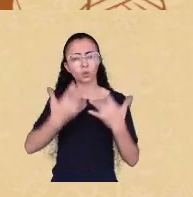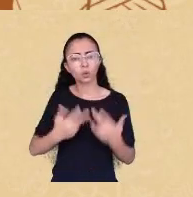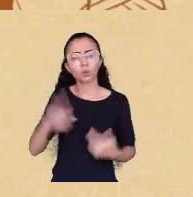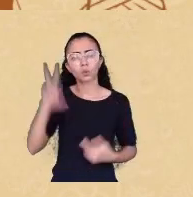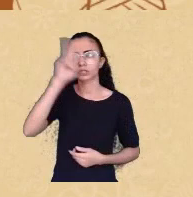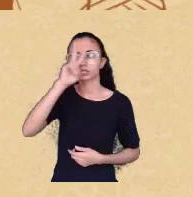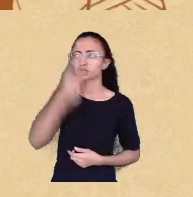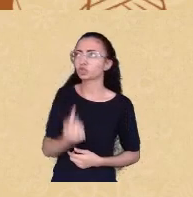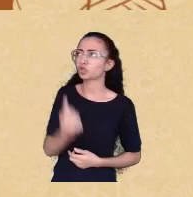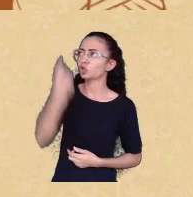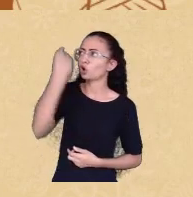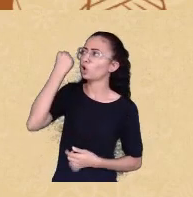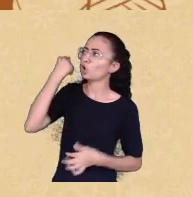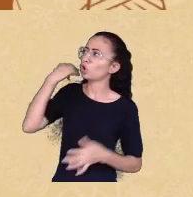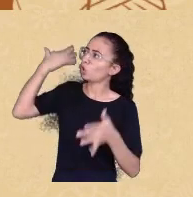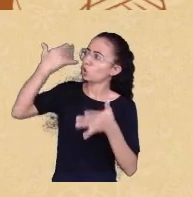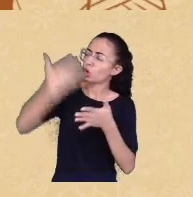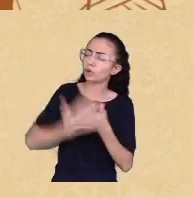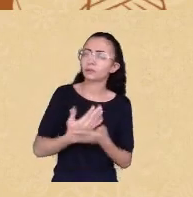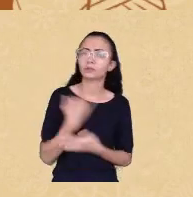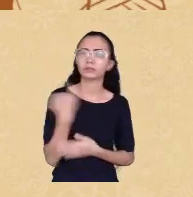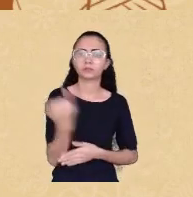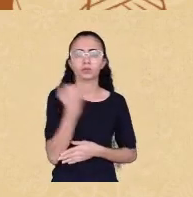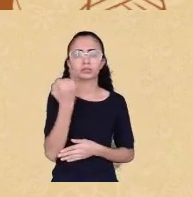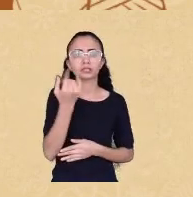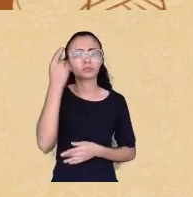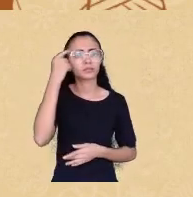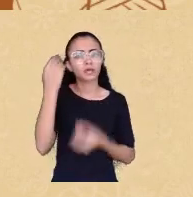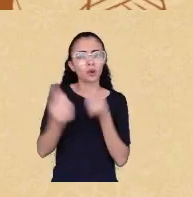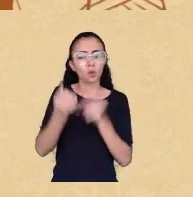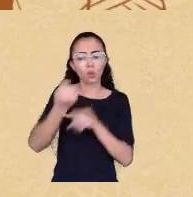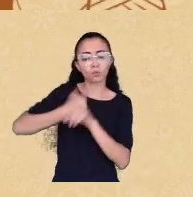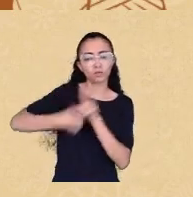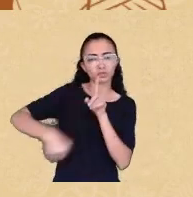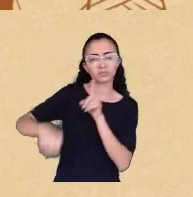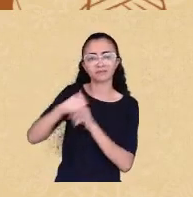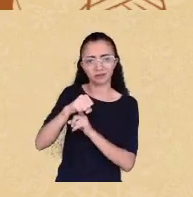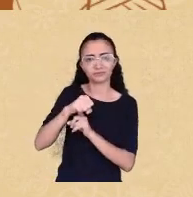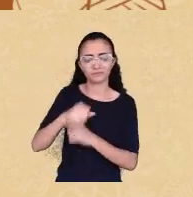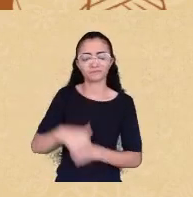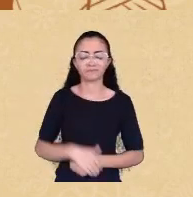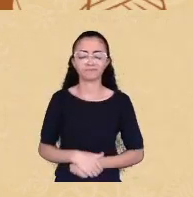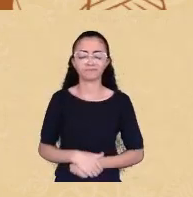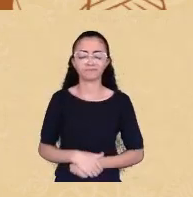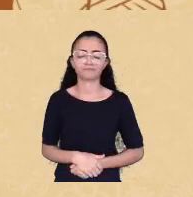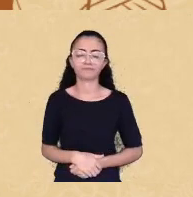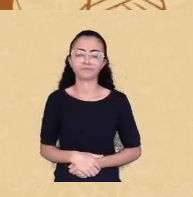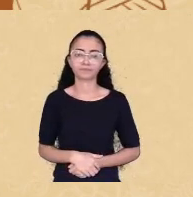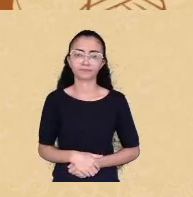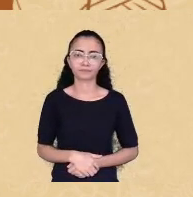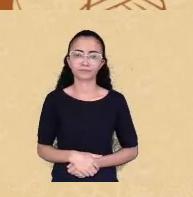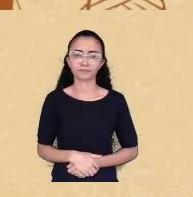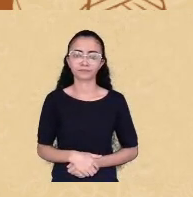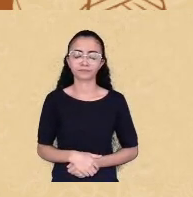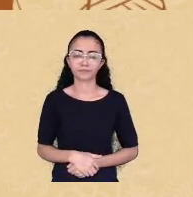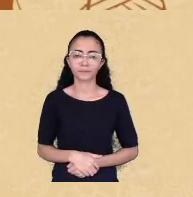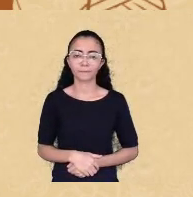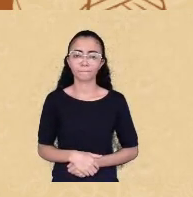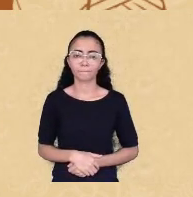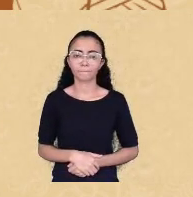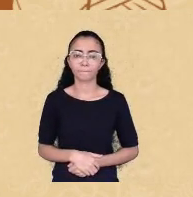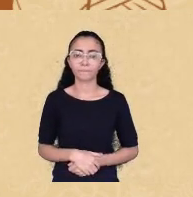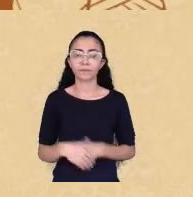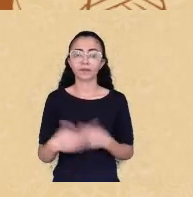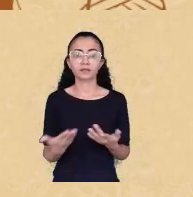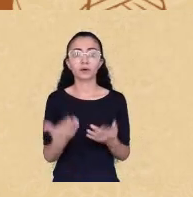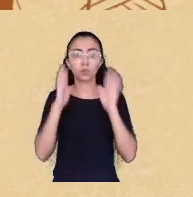classes capitalista, racista, sexista, né? E aí, já pulando para a sua pesquisa, que eu